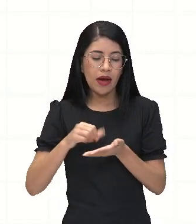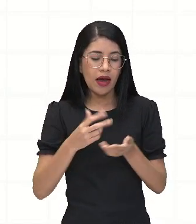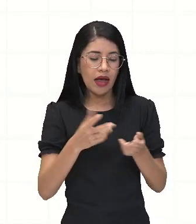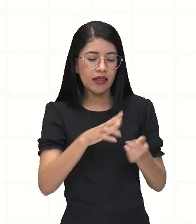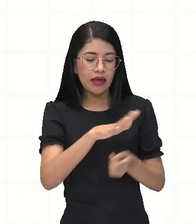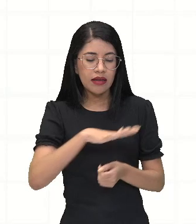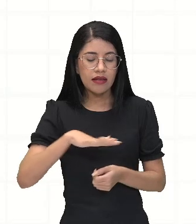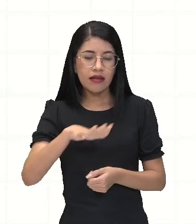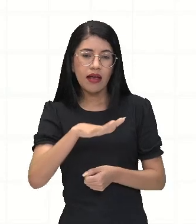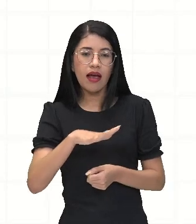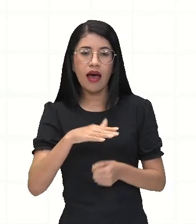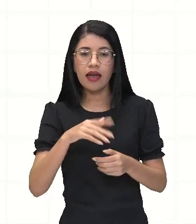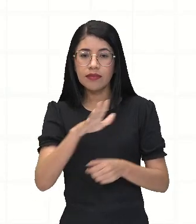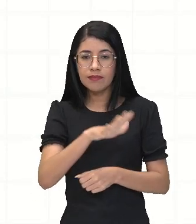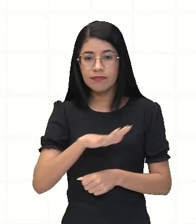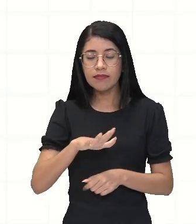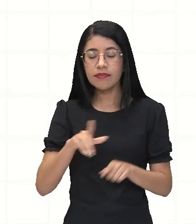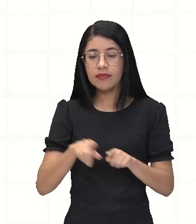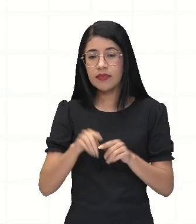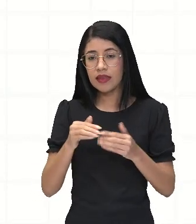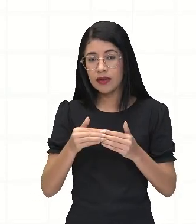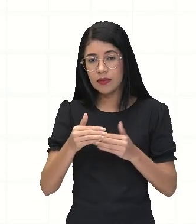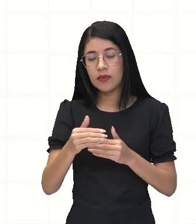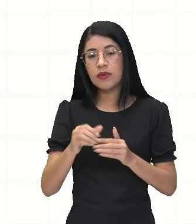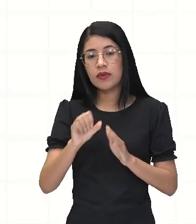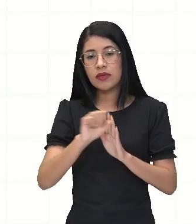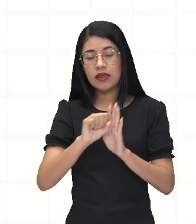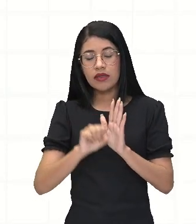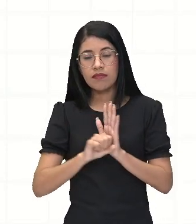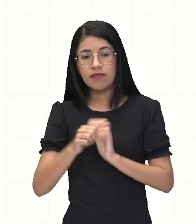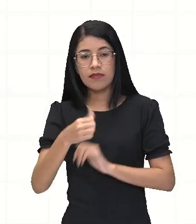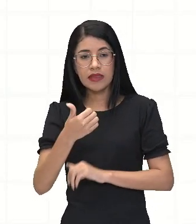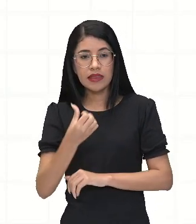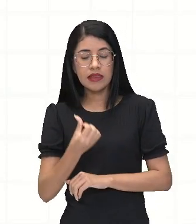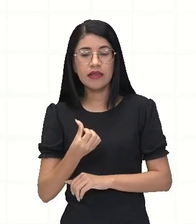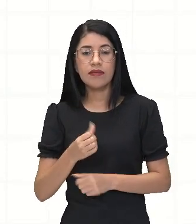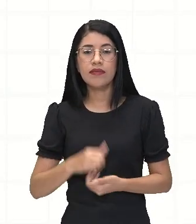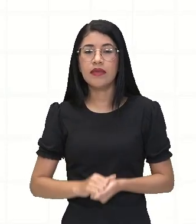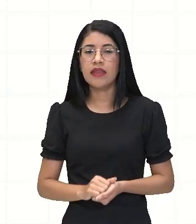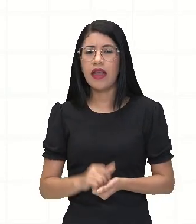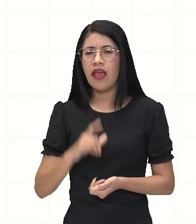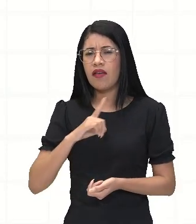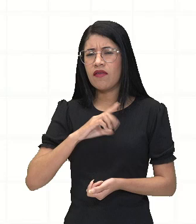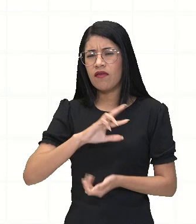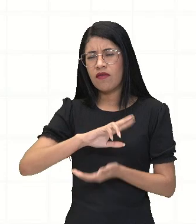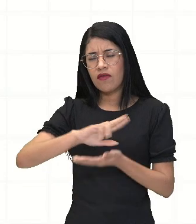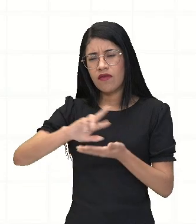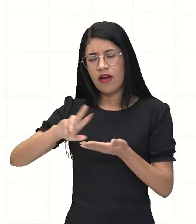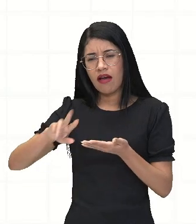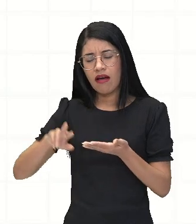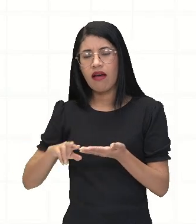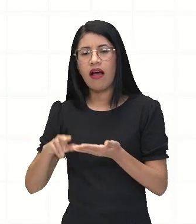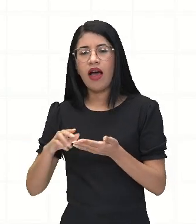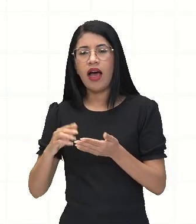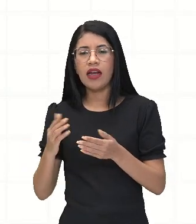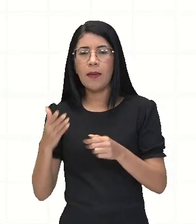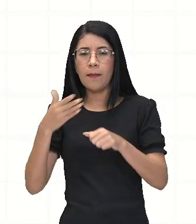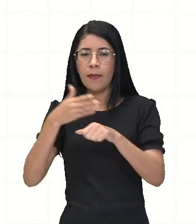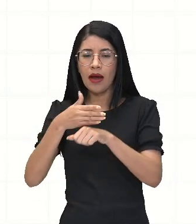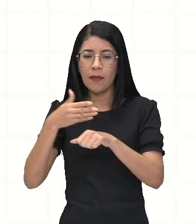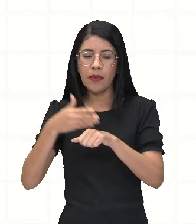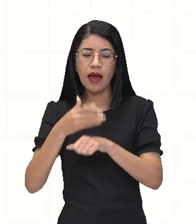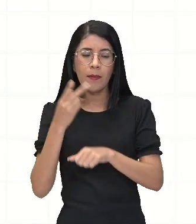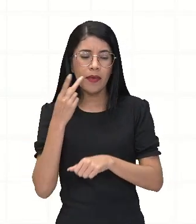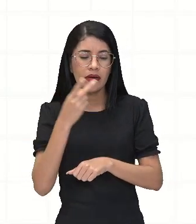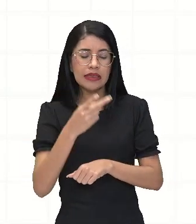região a partir do século XVI. Nós vamos ver diferentes expedições que foram organizadas por